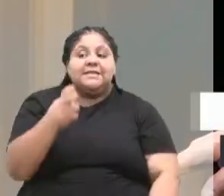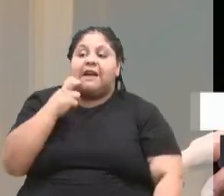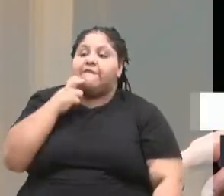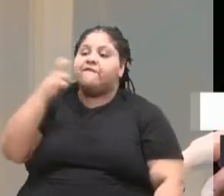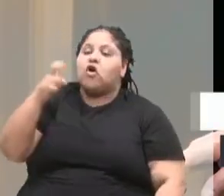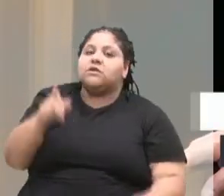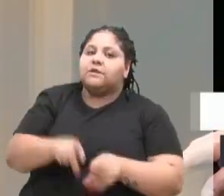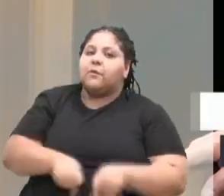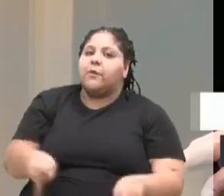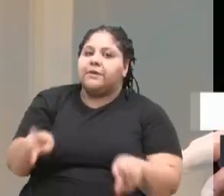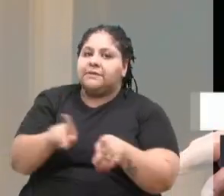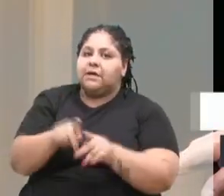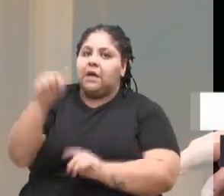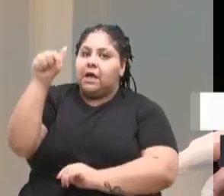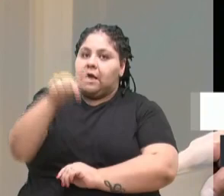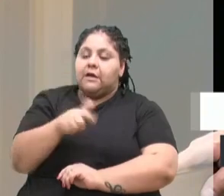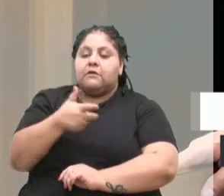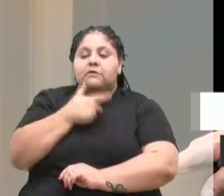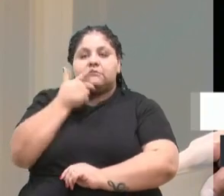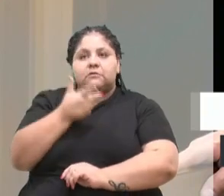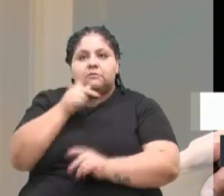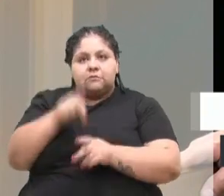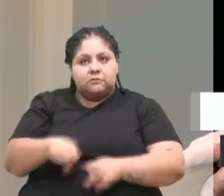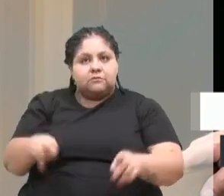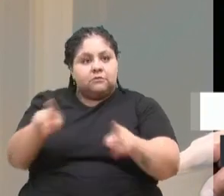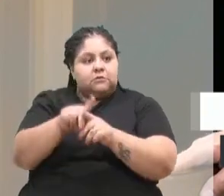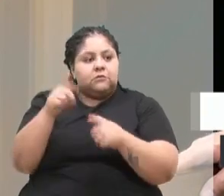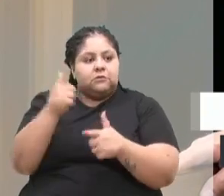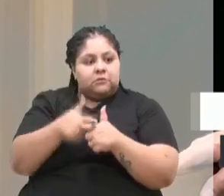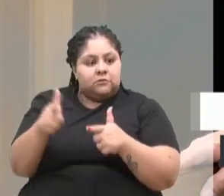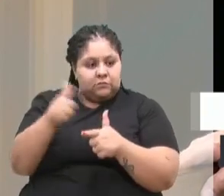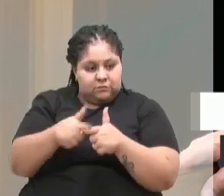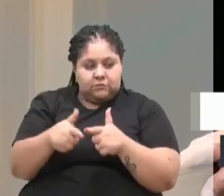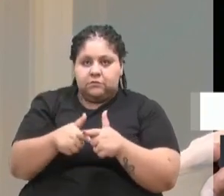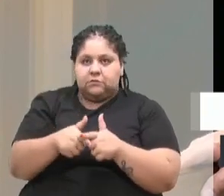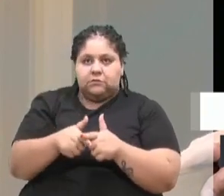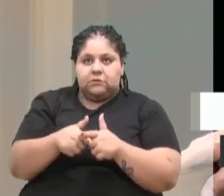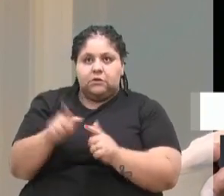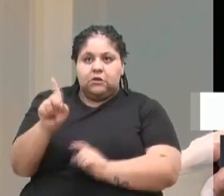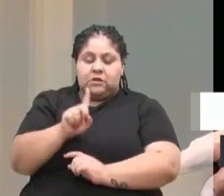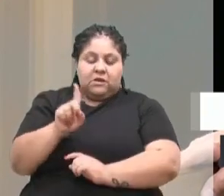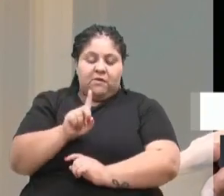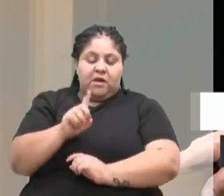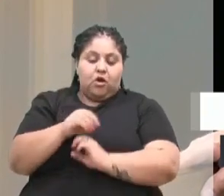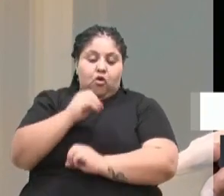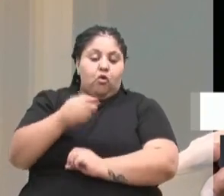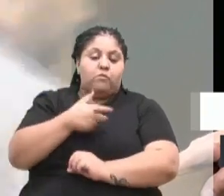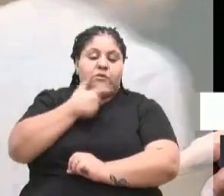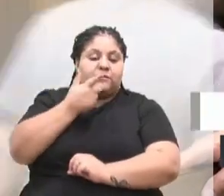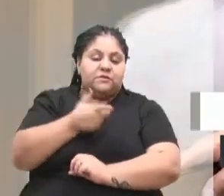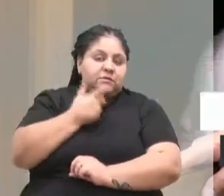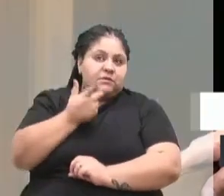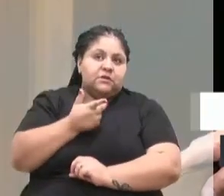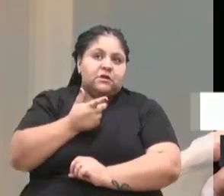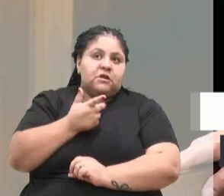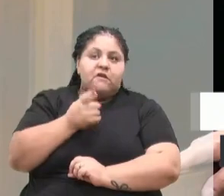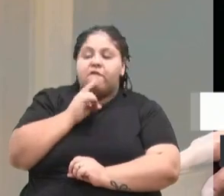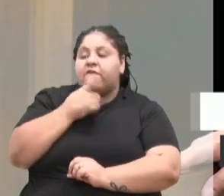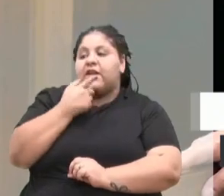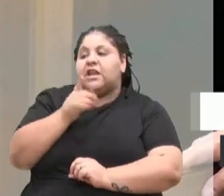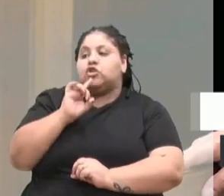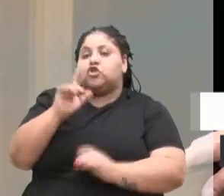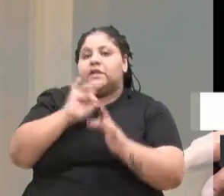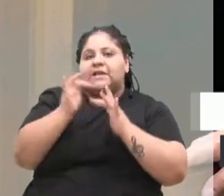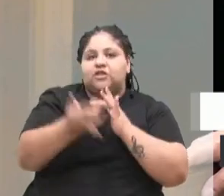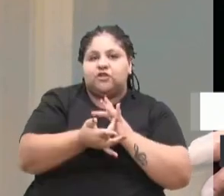população. Então, vamos trazer os relatos da população com seus problemas. Não é que nem o pessoal diz, estão se promovendo na rede social. Não, vamos deixar a população